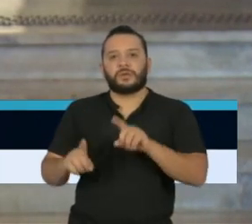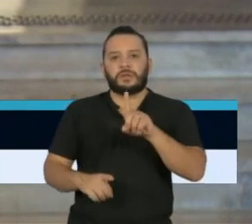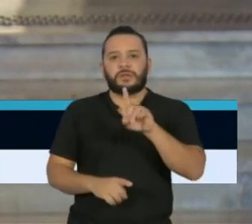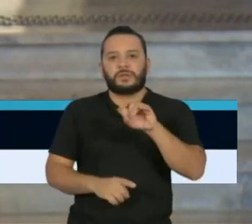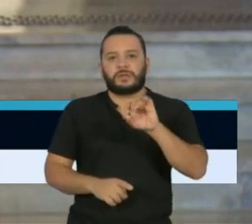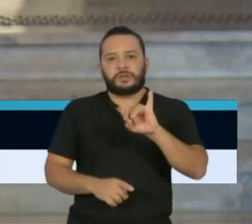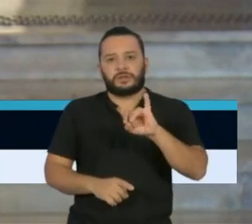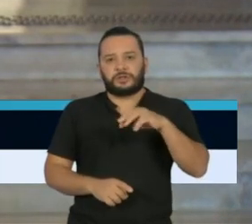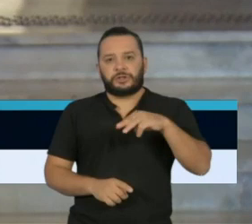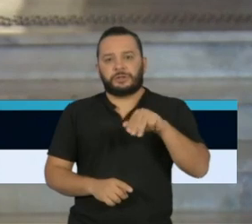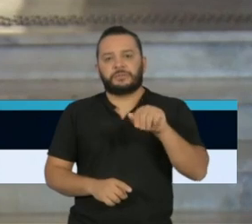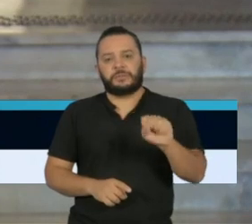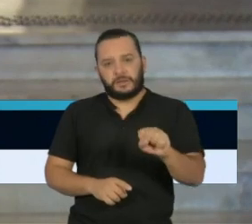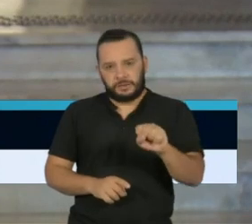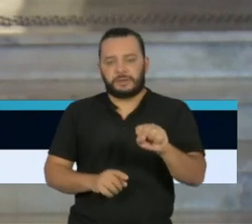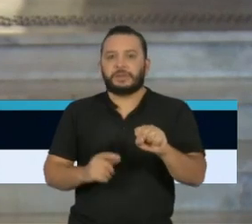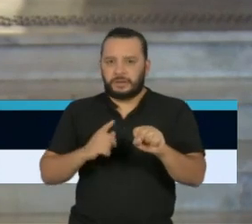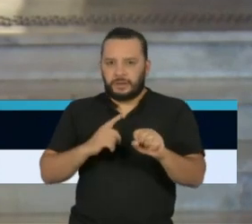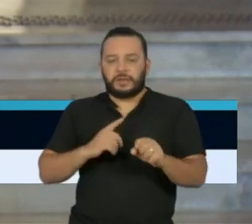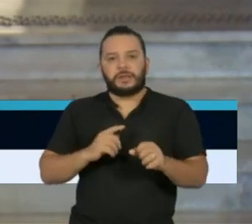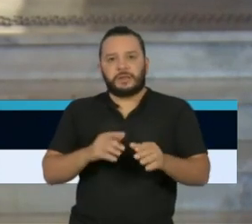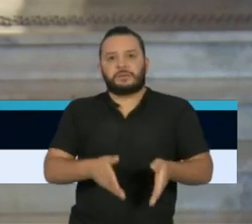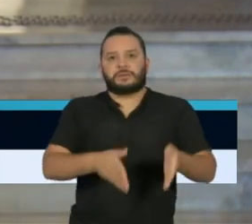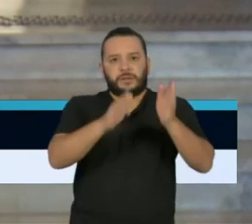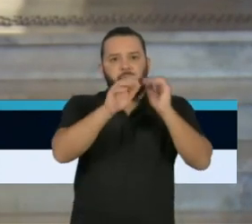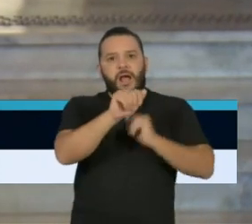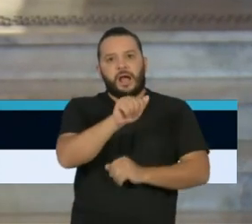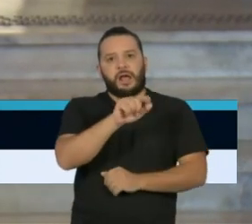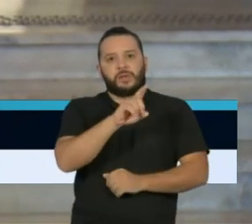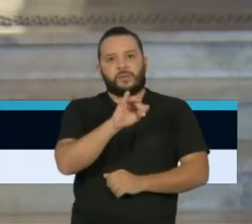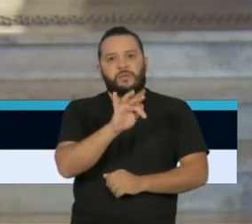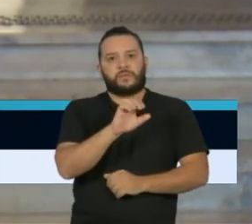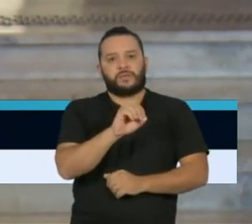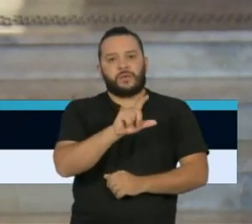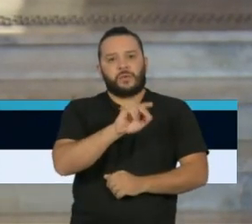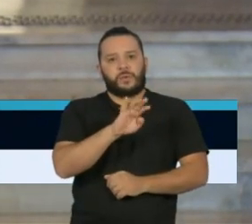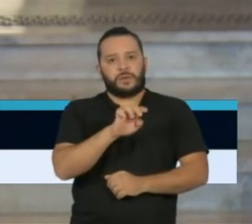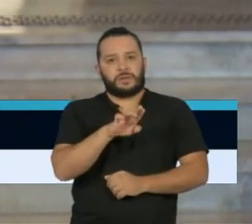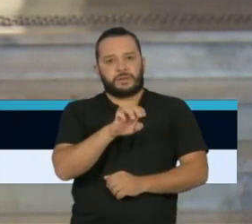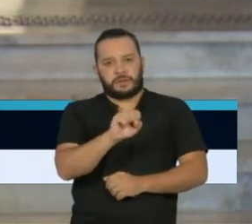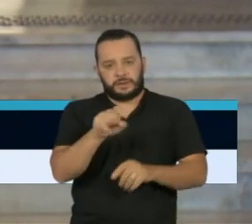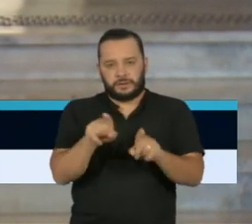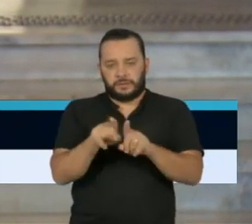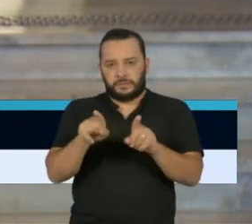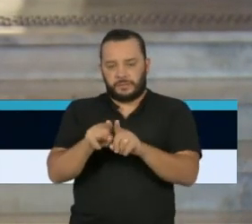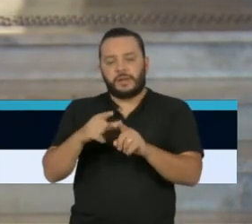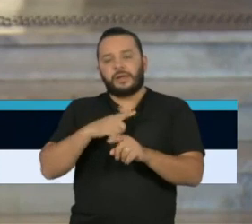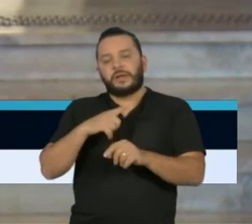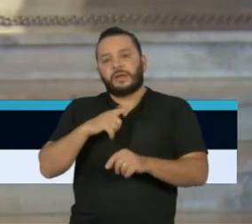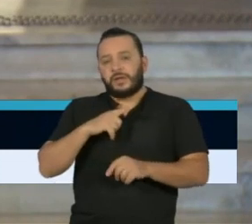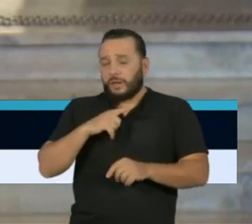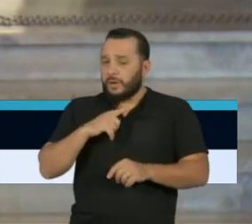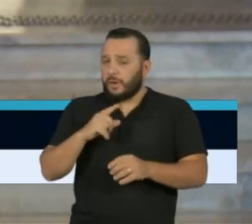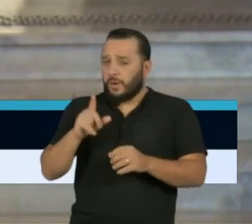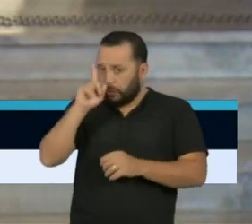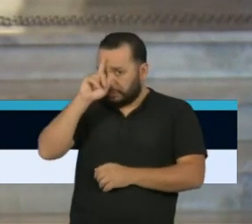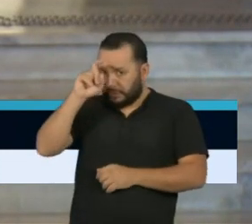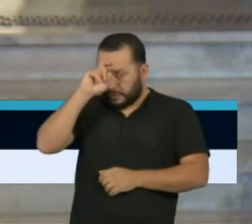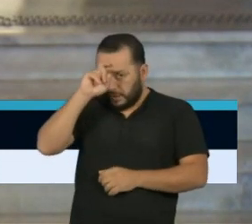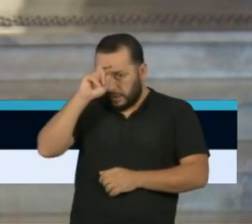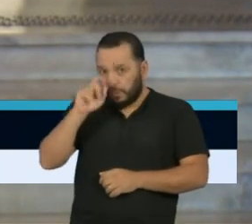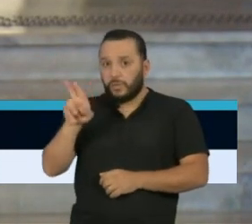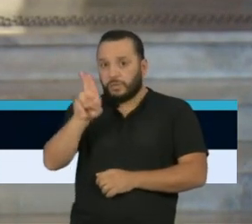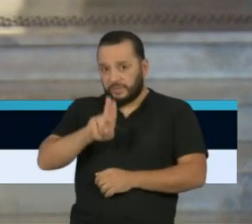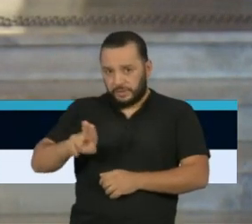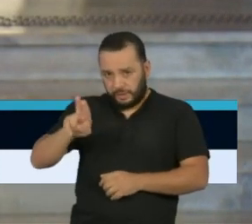constituída pelo Adolfo Lutz e suas regionais, os hospitais universitários e serviços privados do